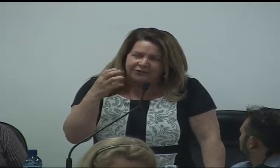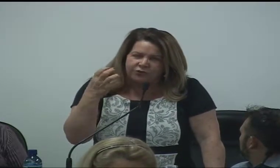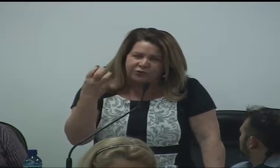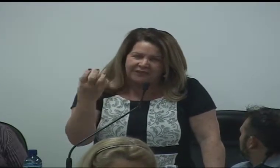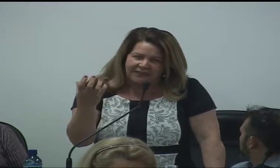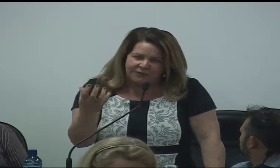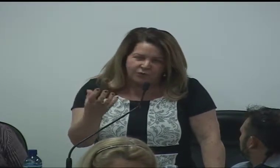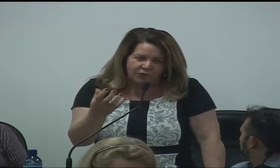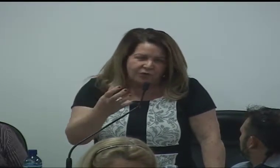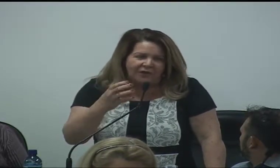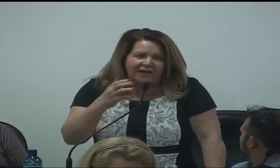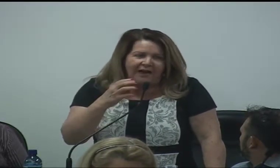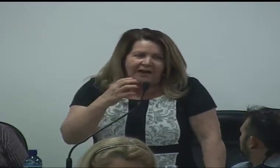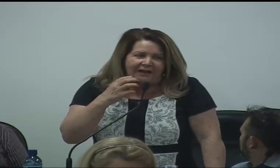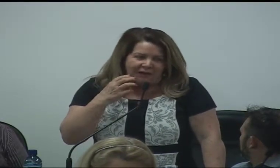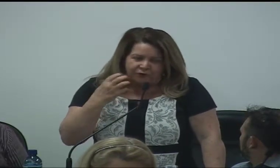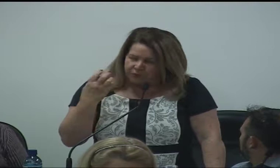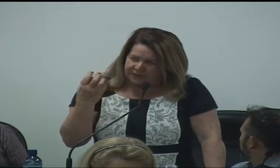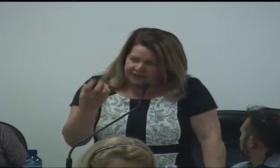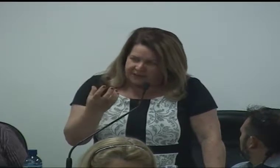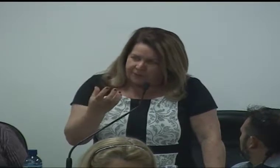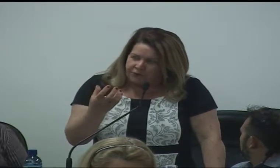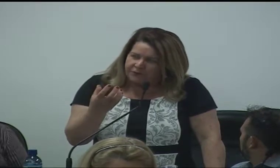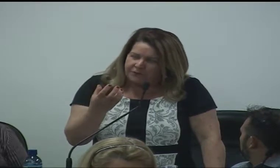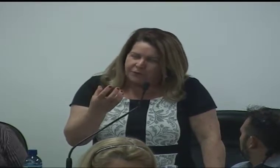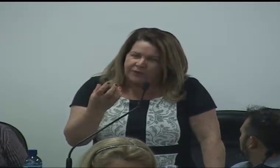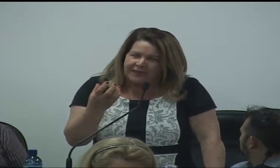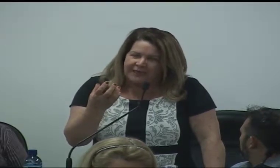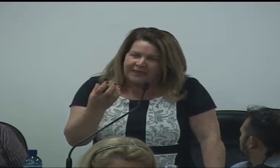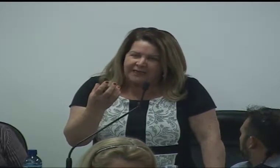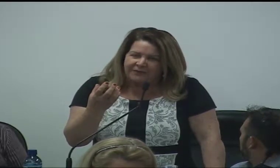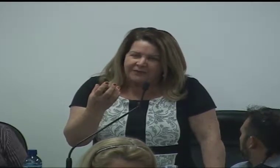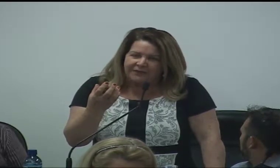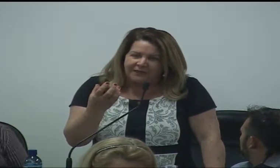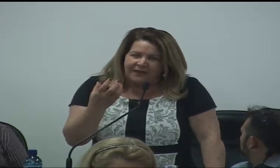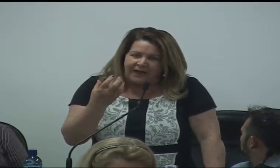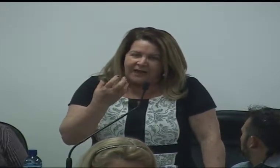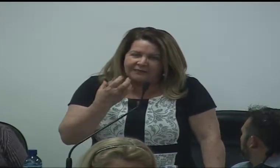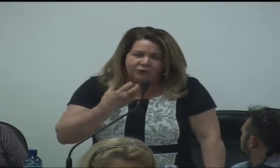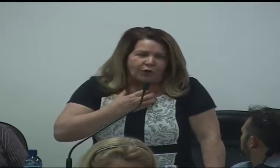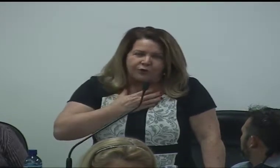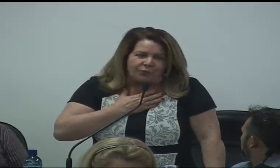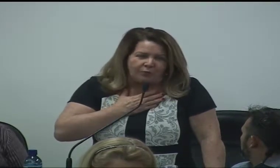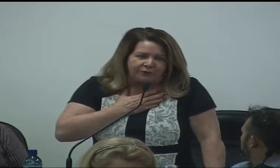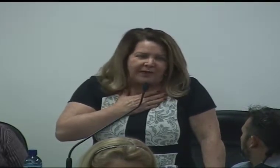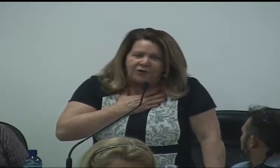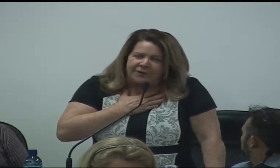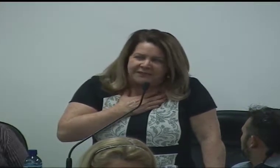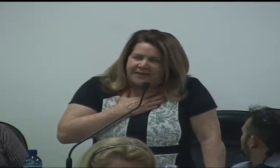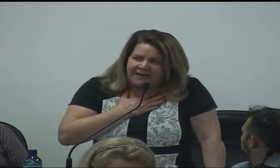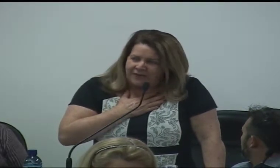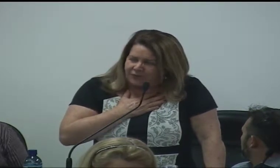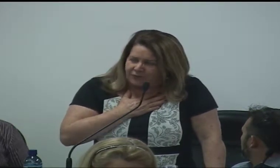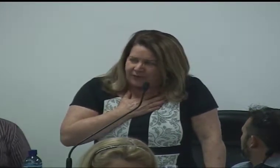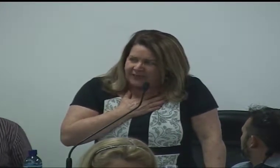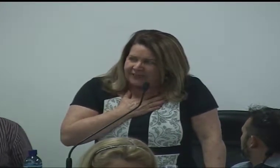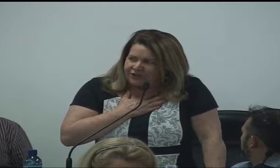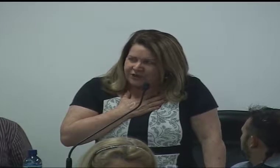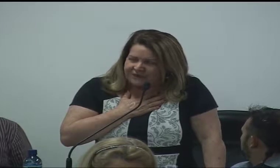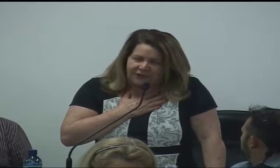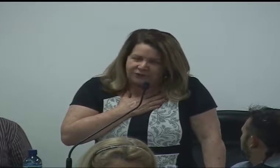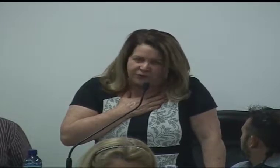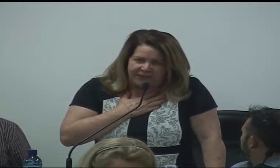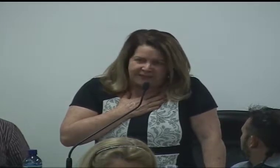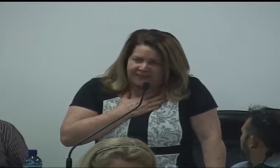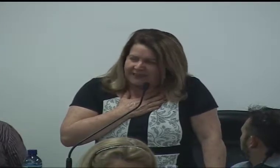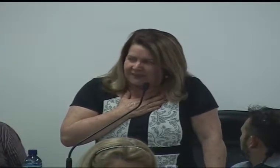está estudando os municípios, porque todo mundo, nenhum brasileiro